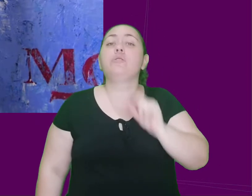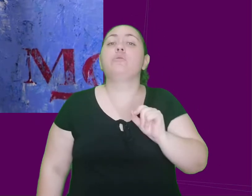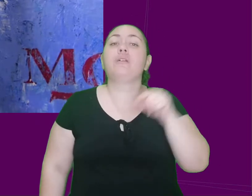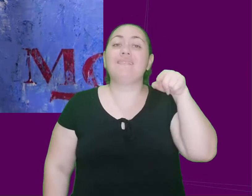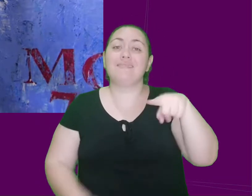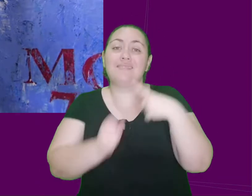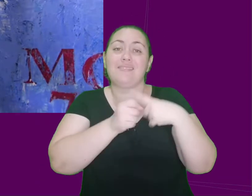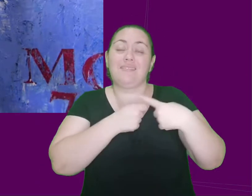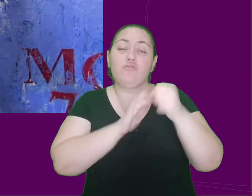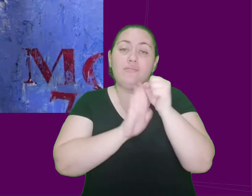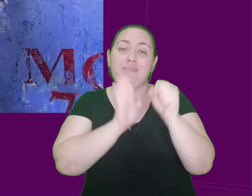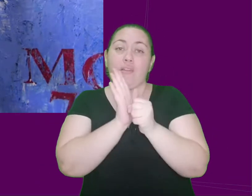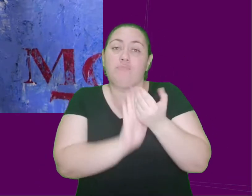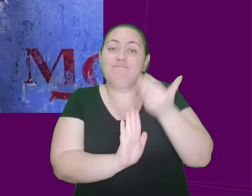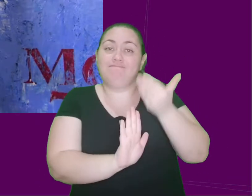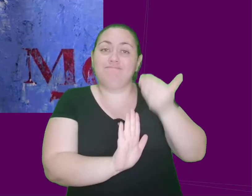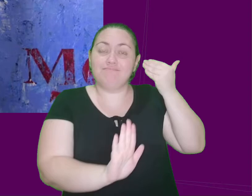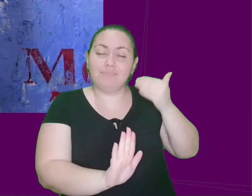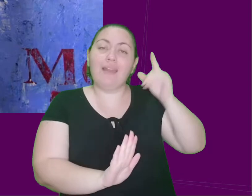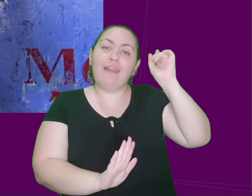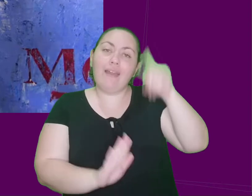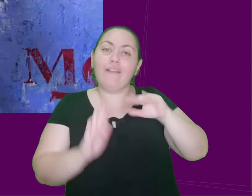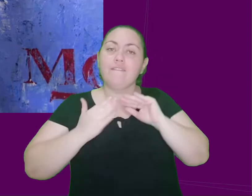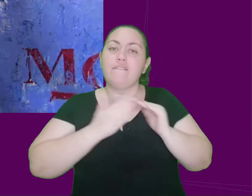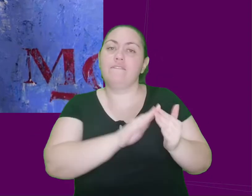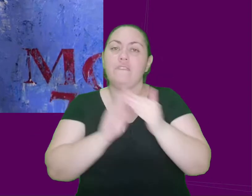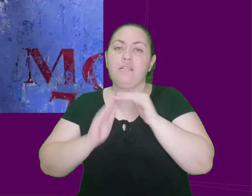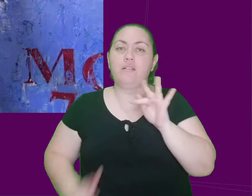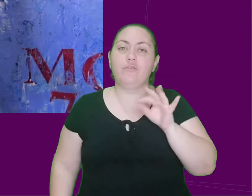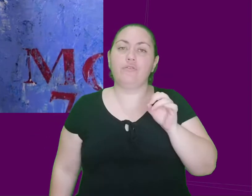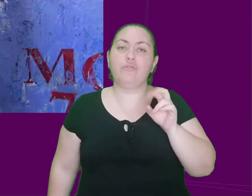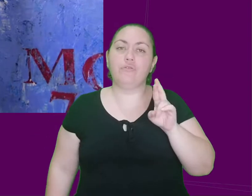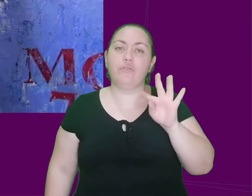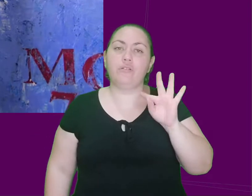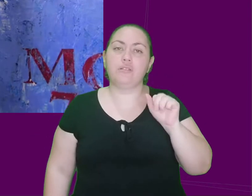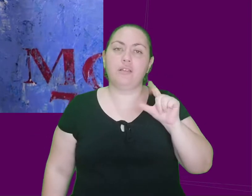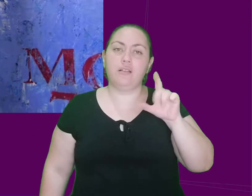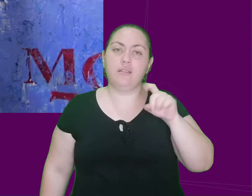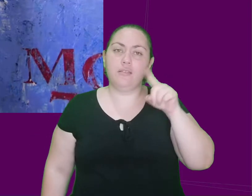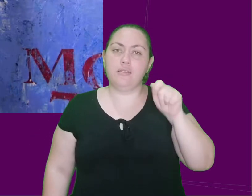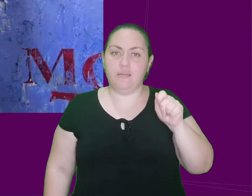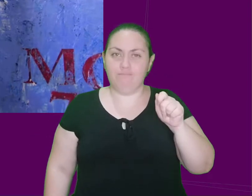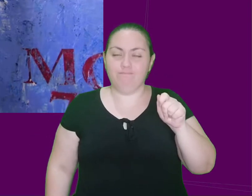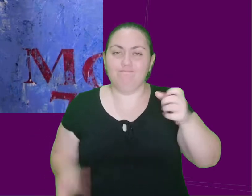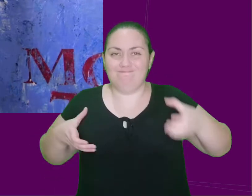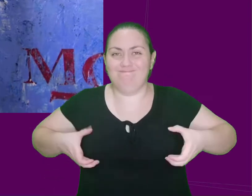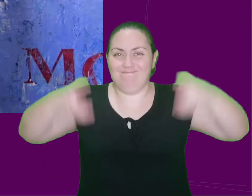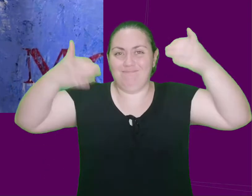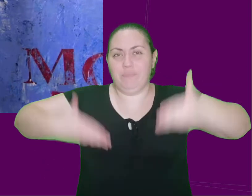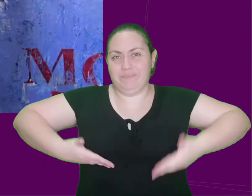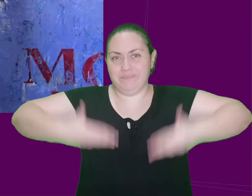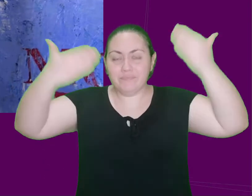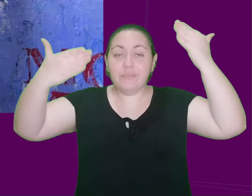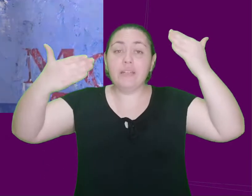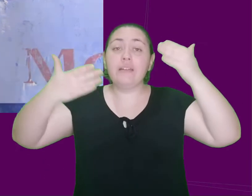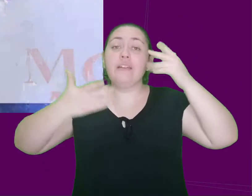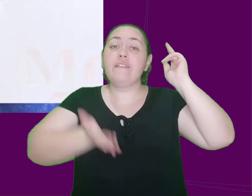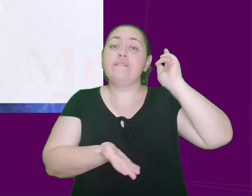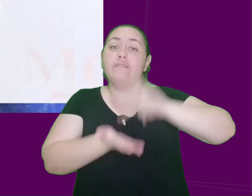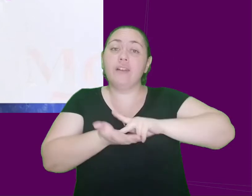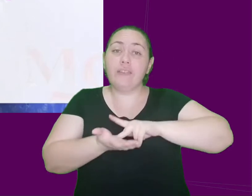que a cidade, séculos antes, havia sido uma vila-fortaleza e na atualidade a sua parte